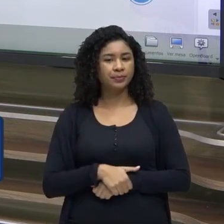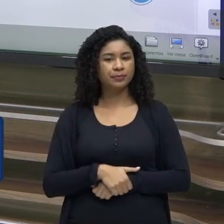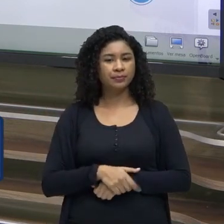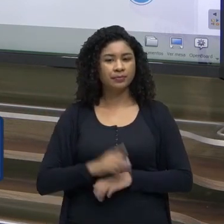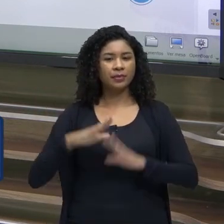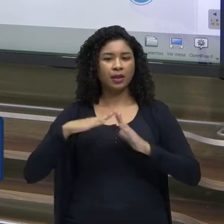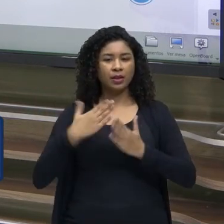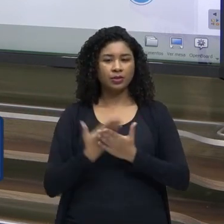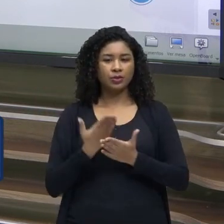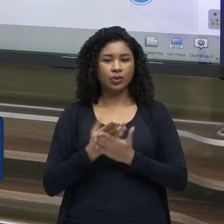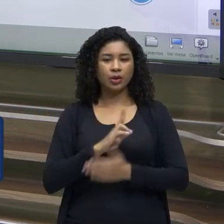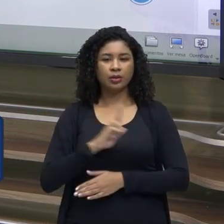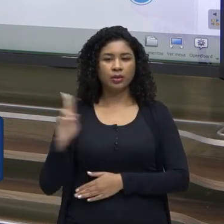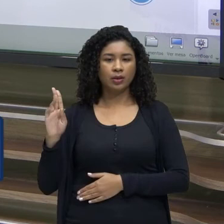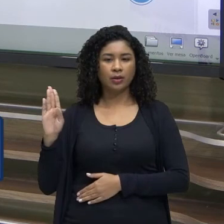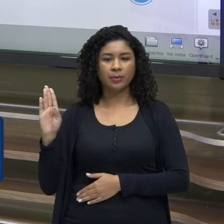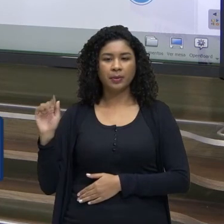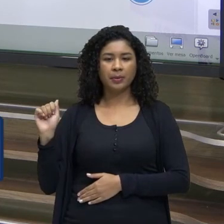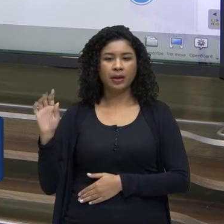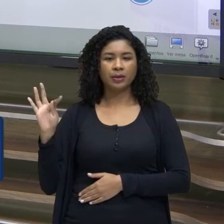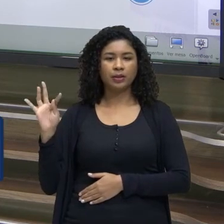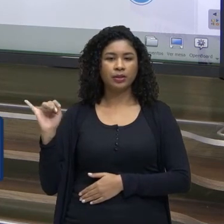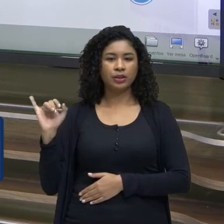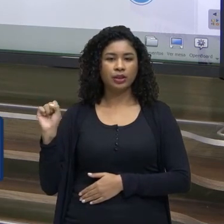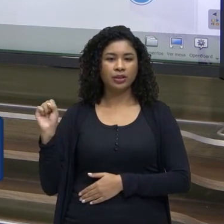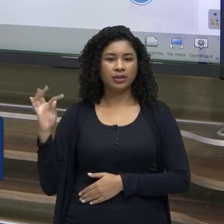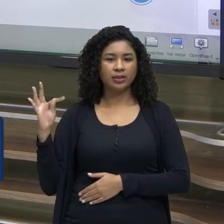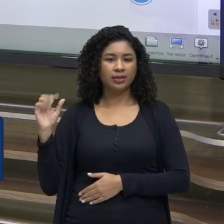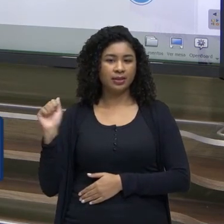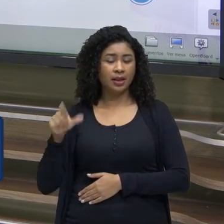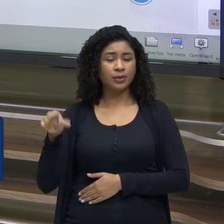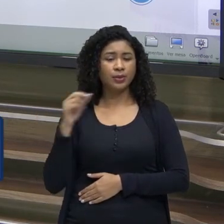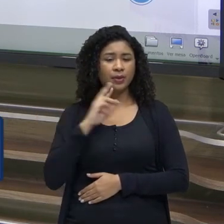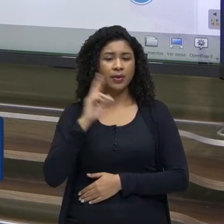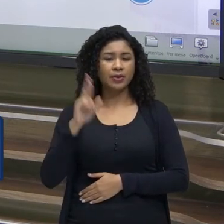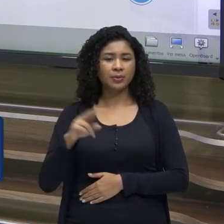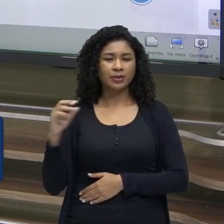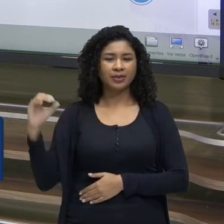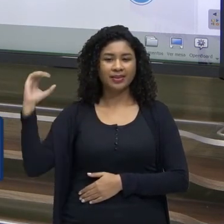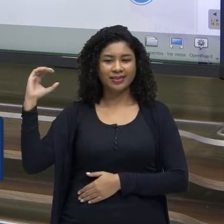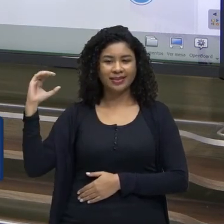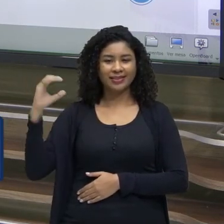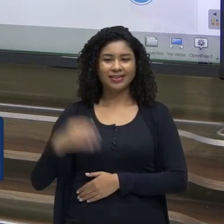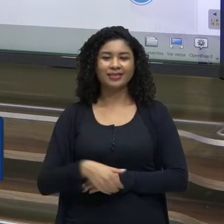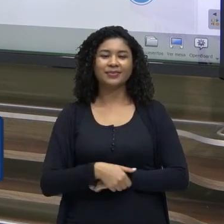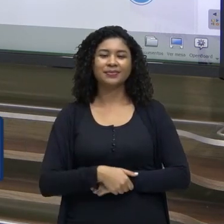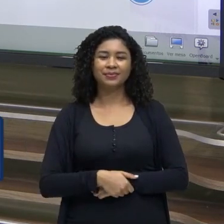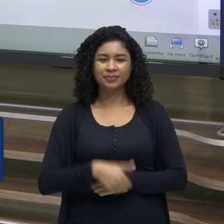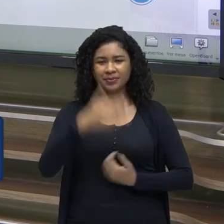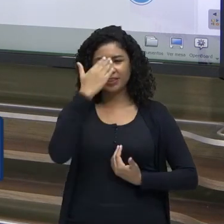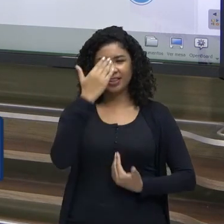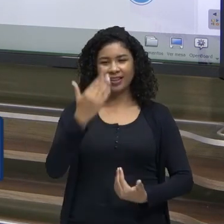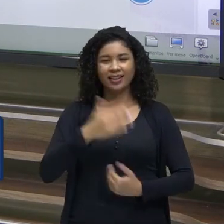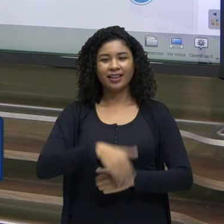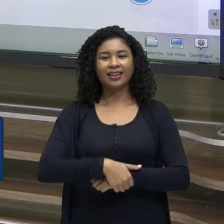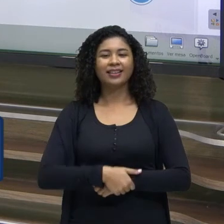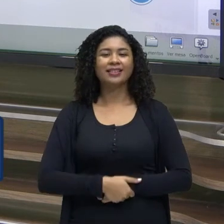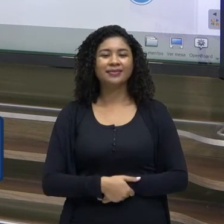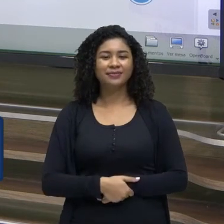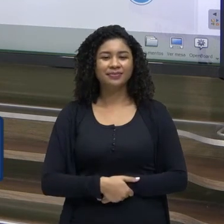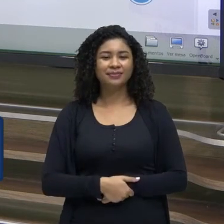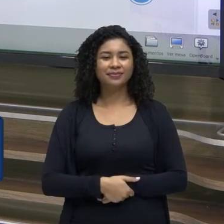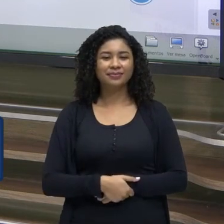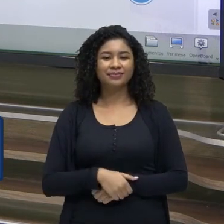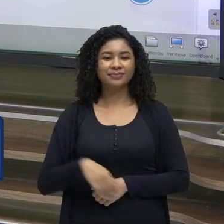Juraci Batista Gomes, também colocou que a alternativa correta é a letra C de café. Obrigada, Ruth, novamente pela sua